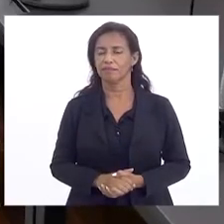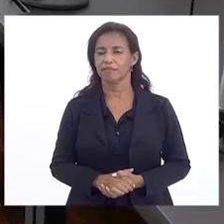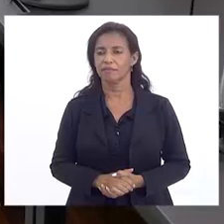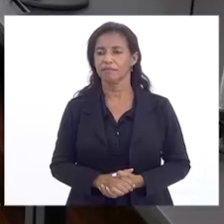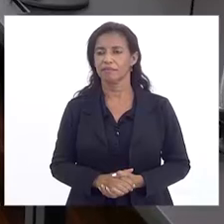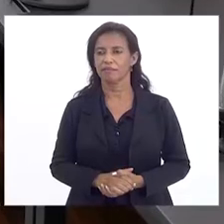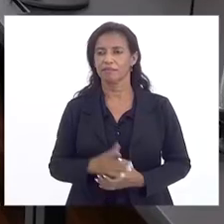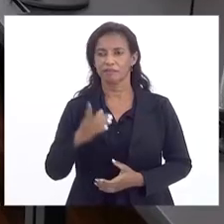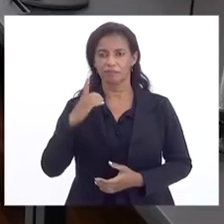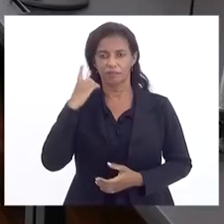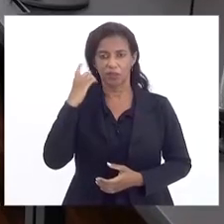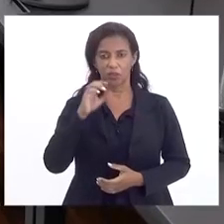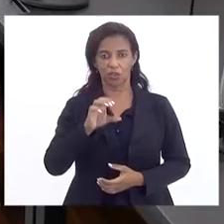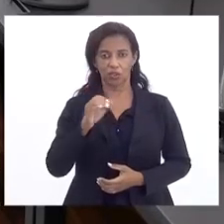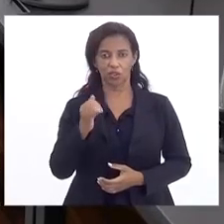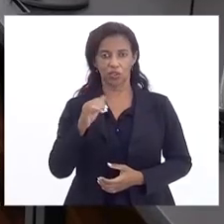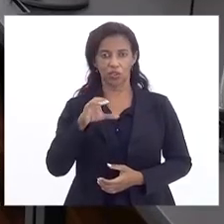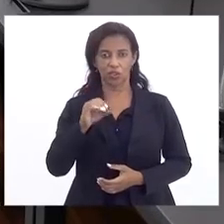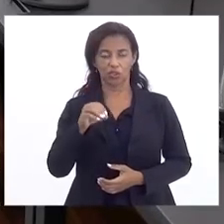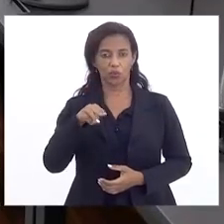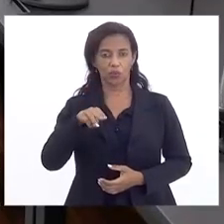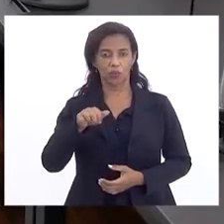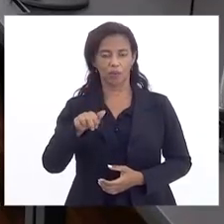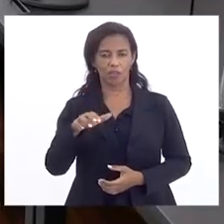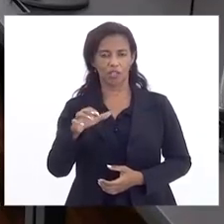Relator deputado Chico Machado, 44.